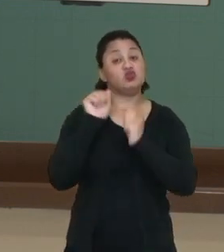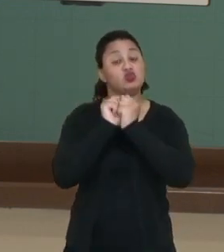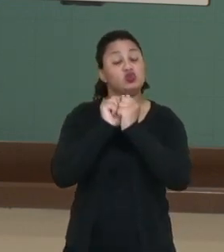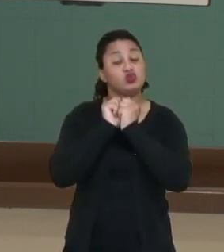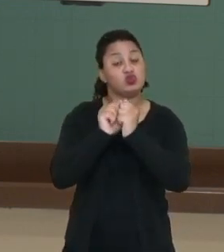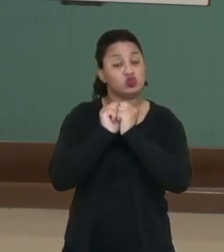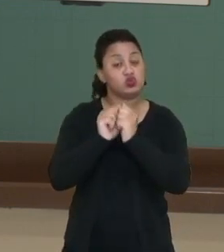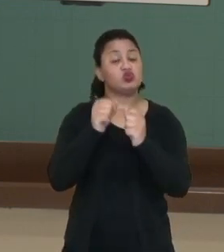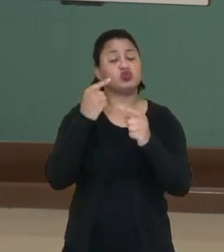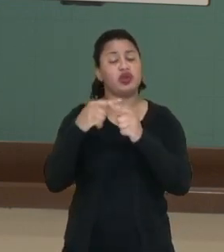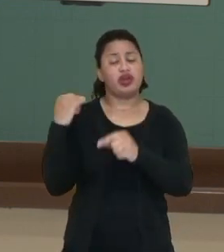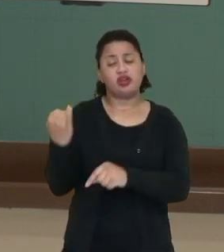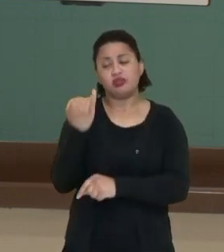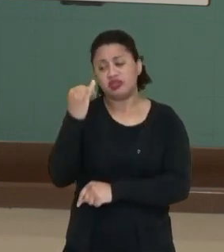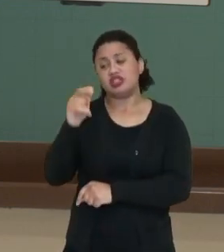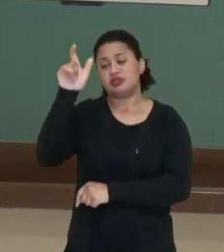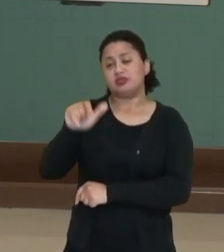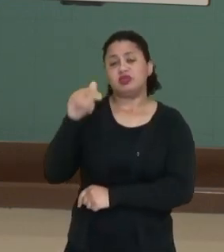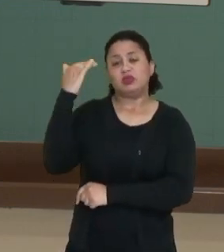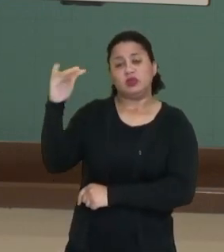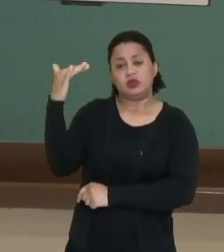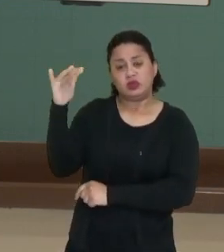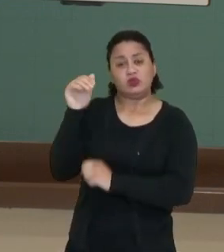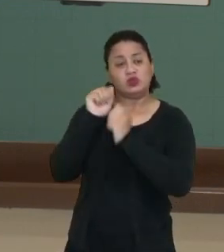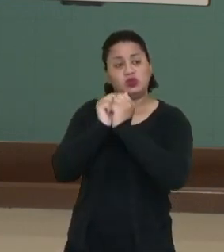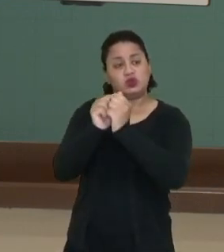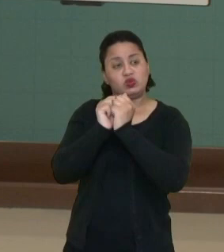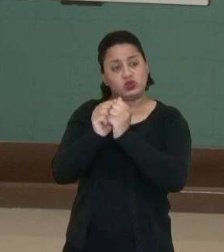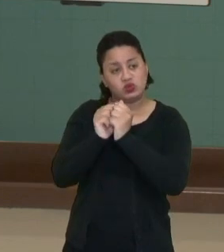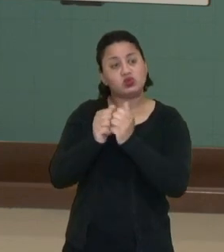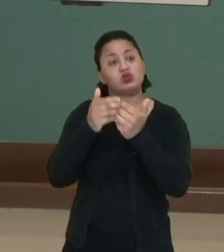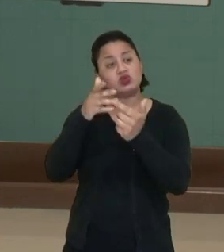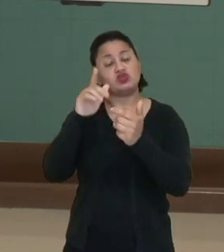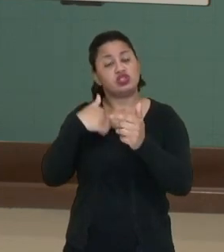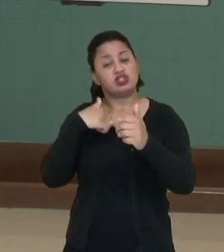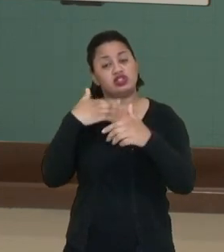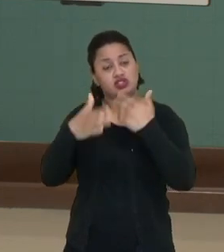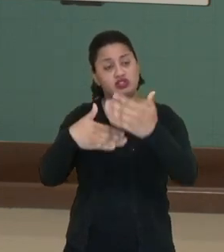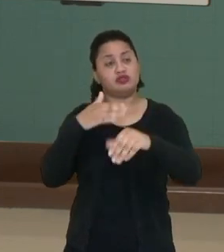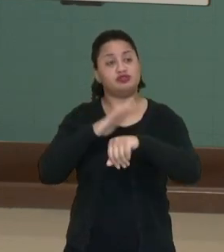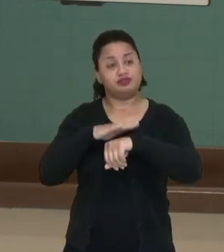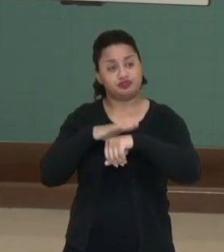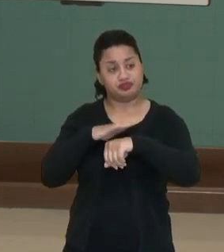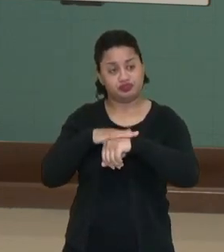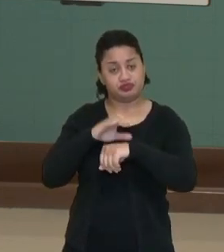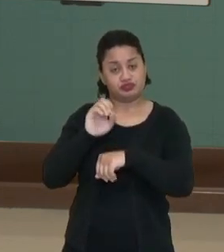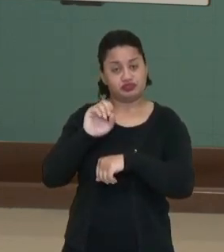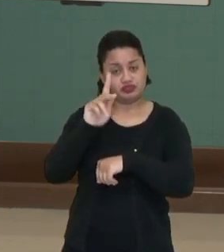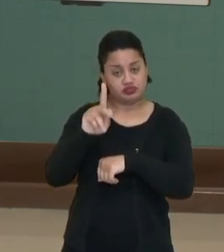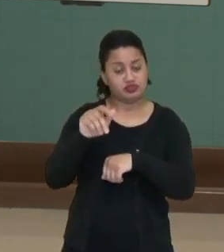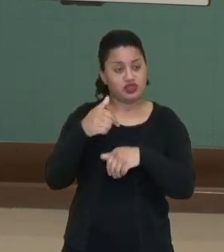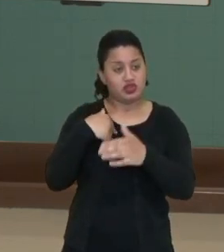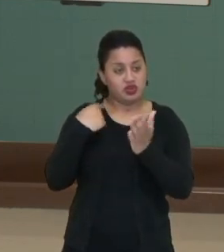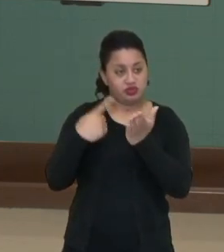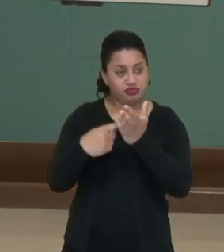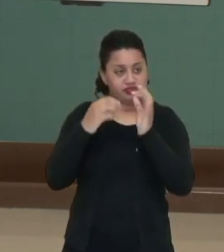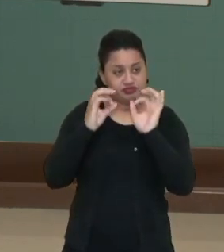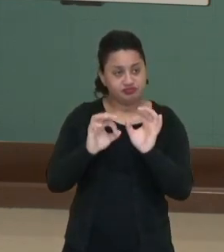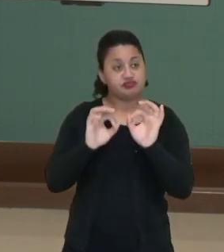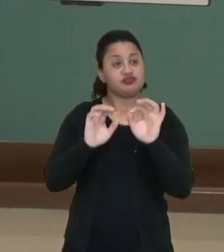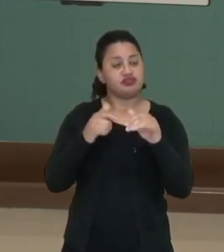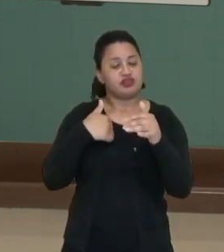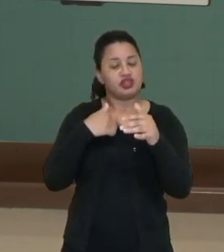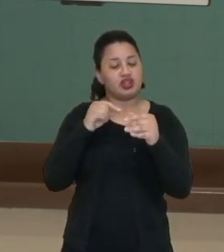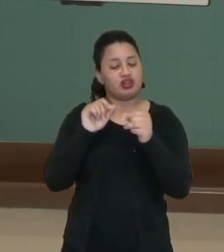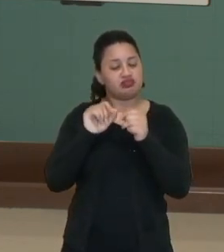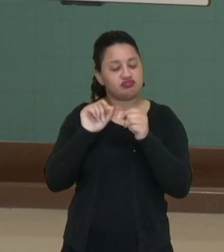você. É muito importante que um adulto participe com você aí desse mão na massa, desse experimento. Combinado? Muito bem. Então,